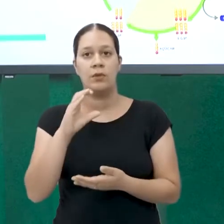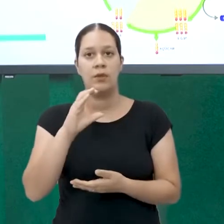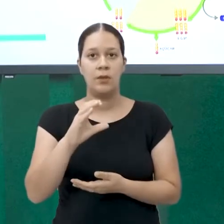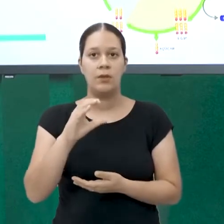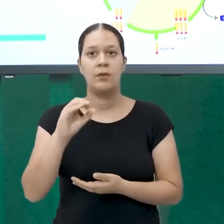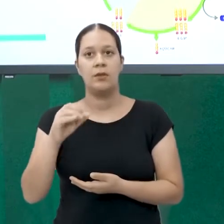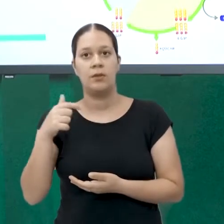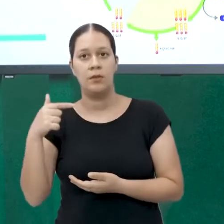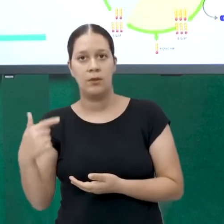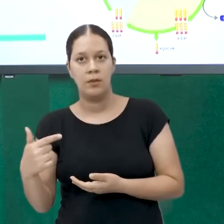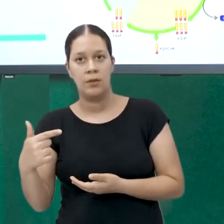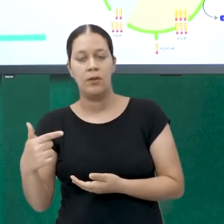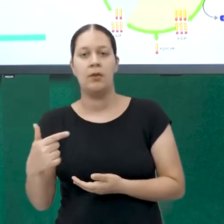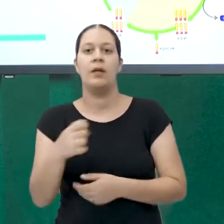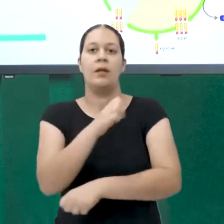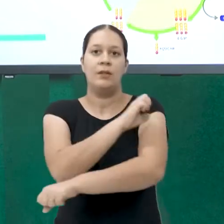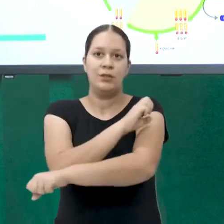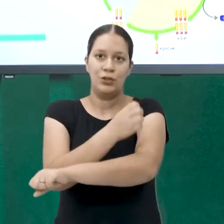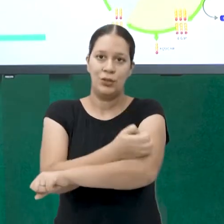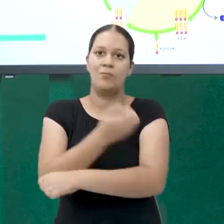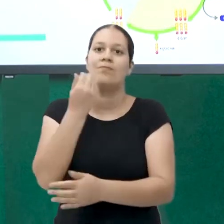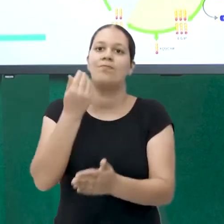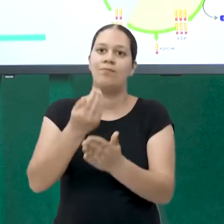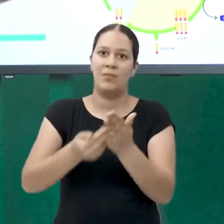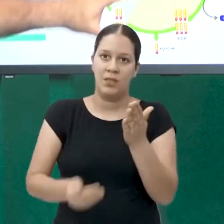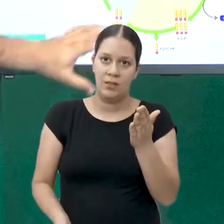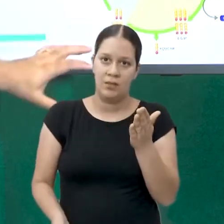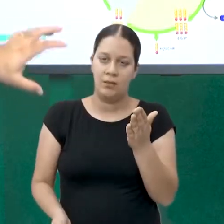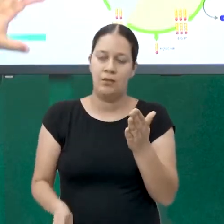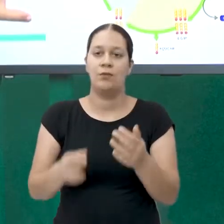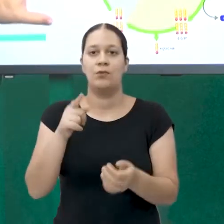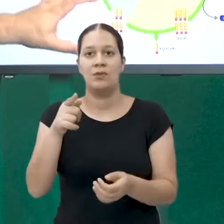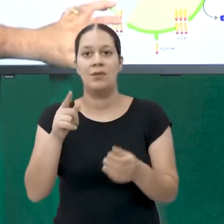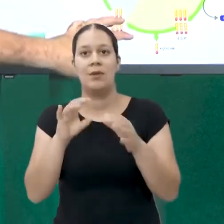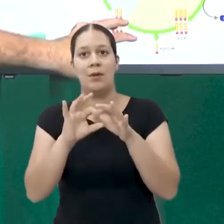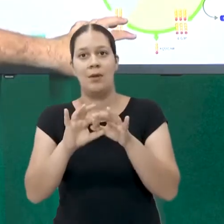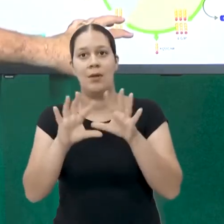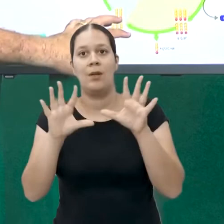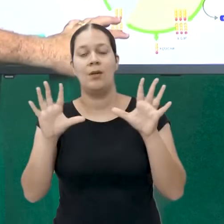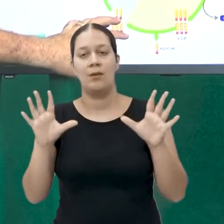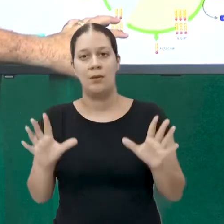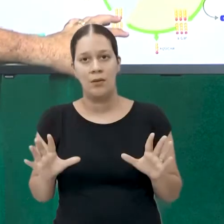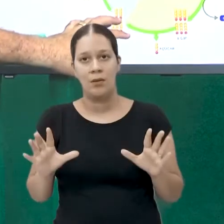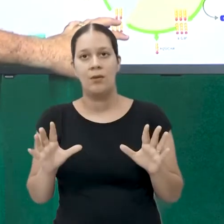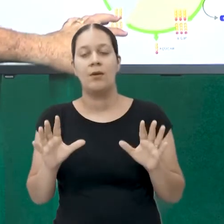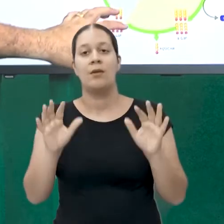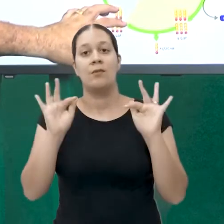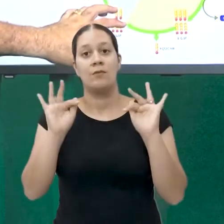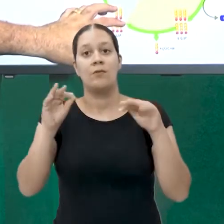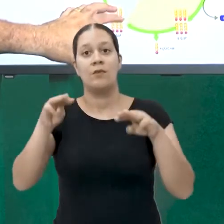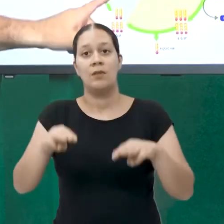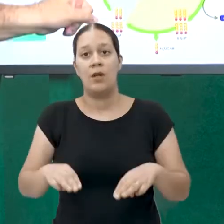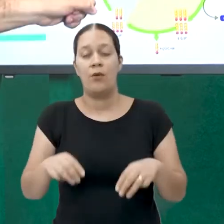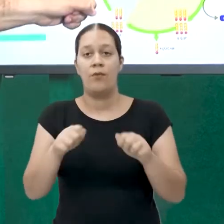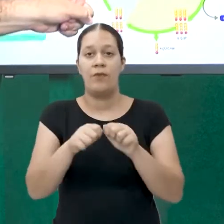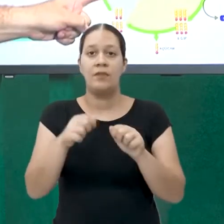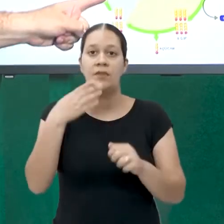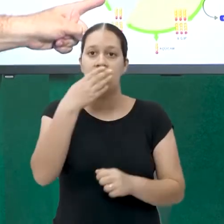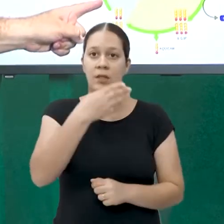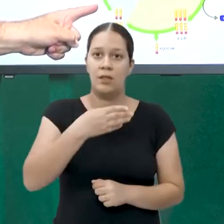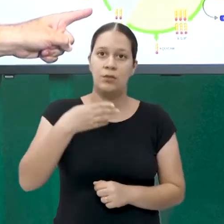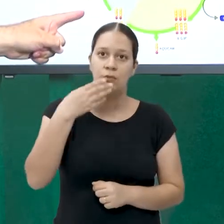começa gás carbônico, gasta energia. Aqui você libera, você reage, no final você produz